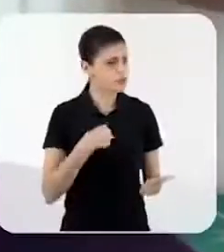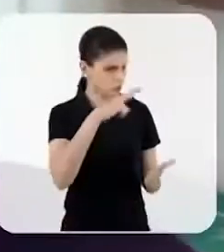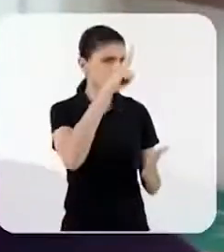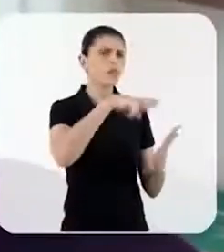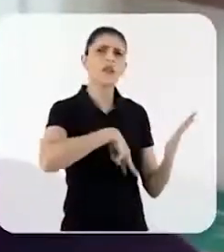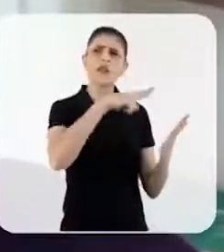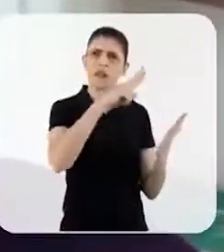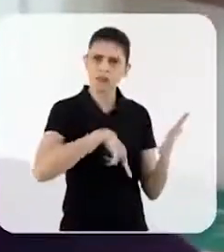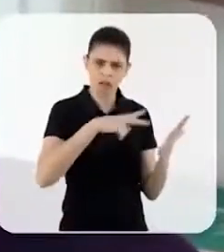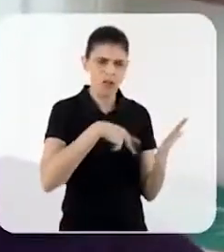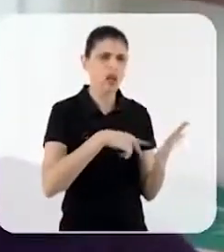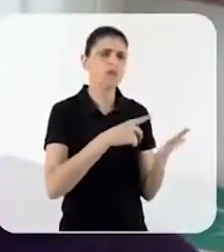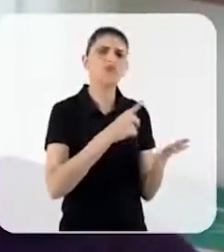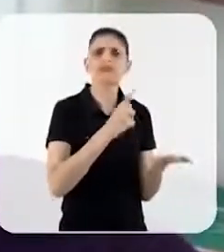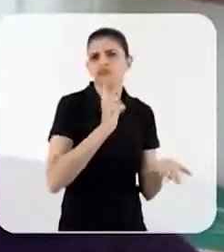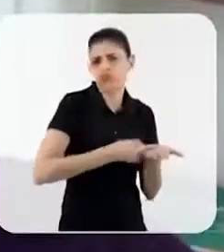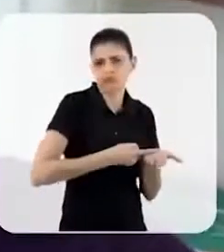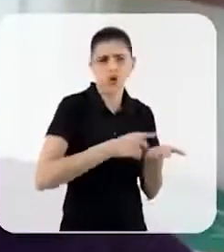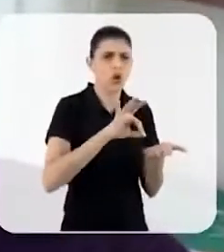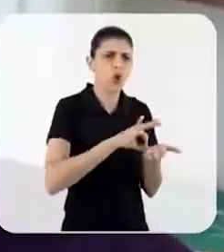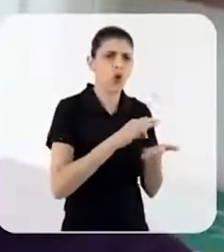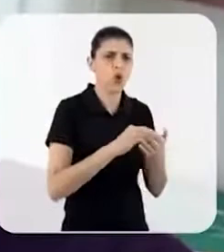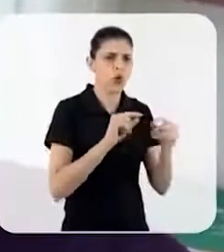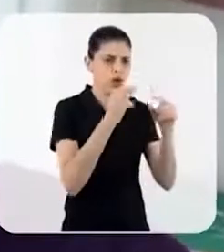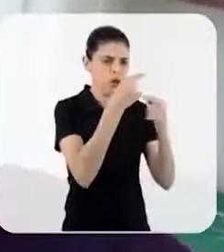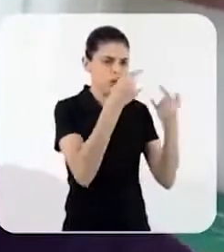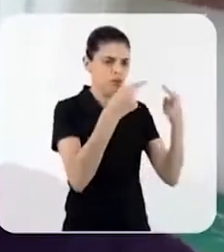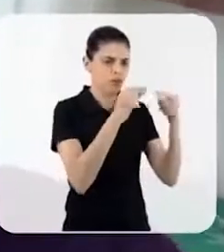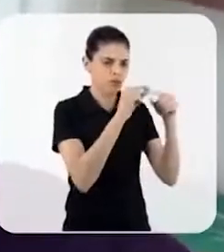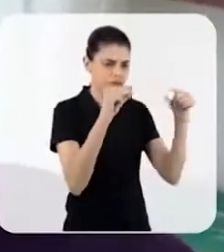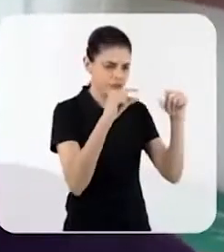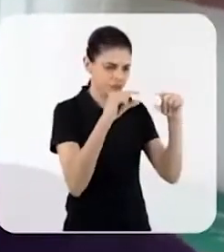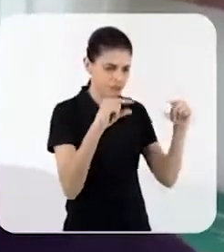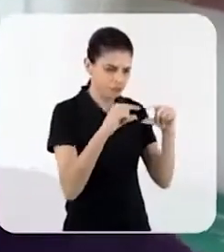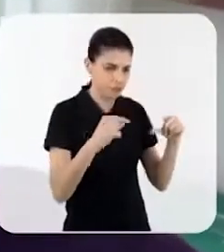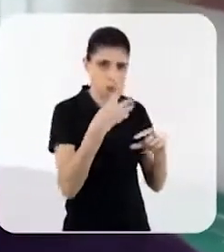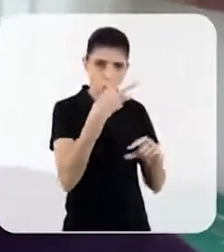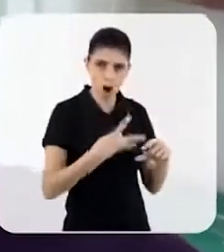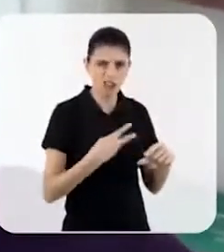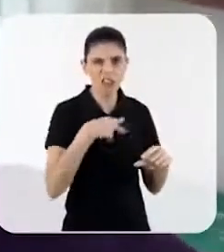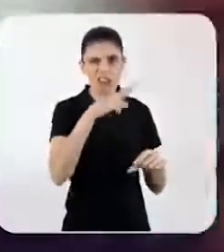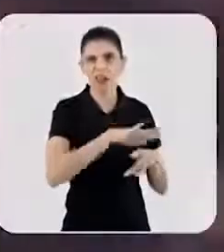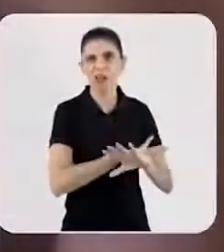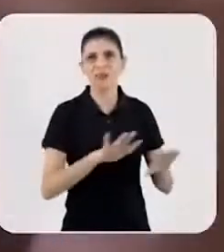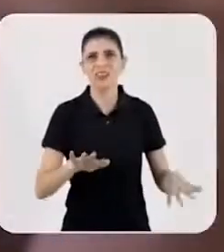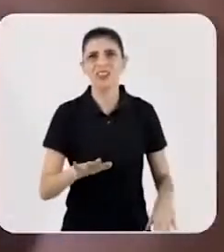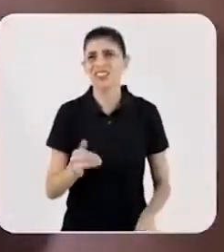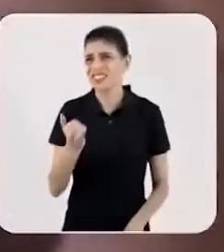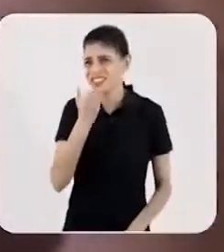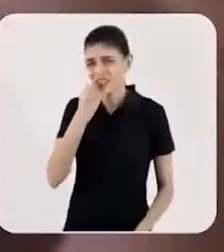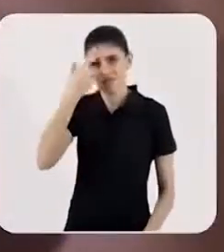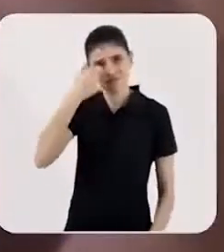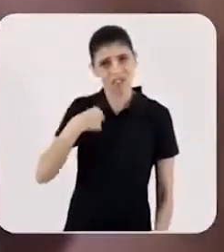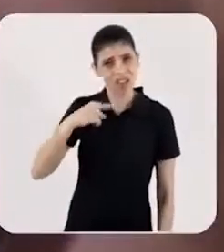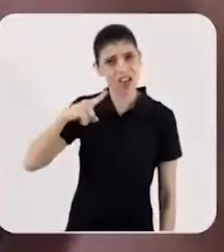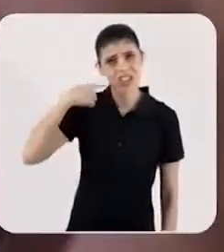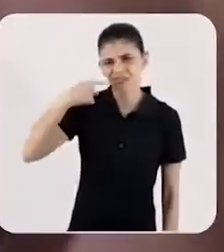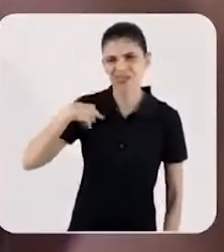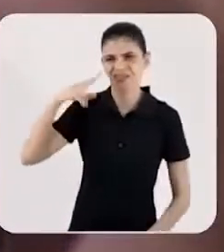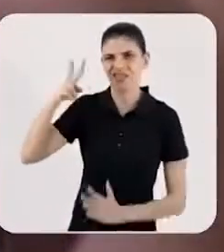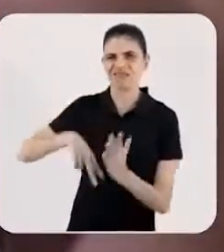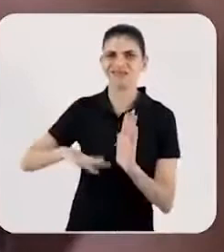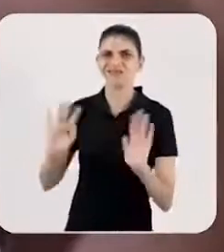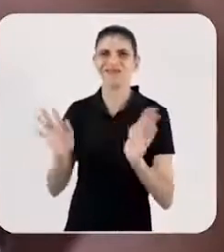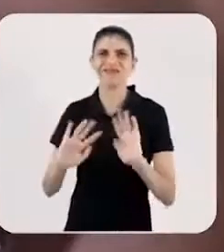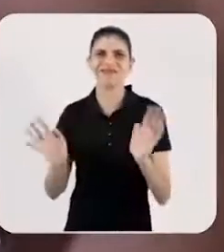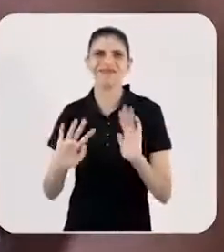Olha, eu leio sim os termos de contrato. Normalmente as 3, 4 primeiras linhas, aí fica chato e eu não leio o resto. Claro que como advogado